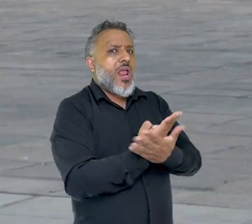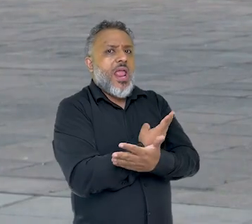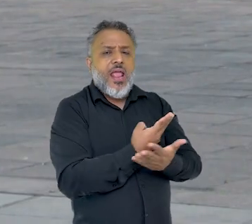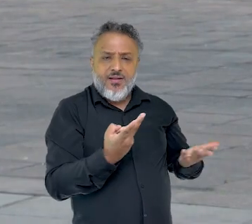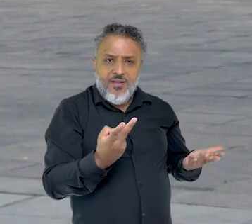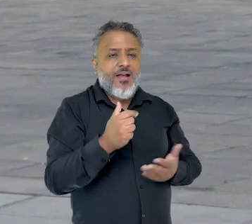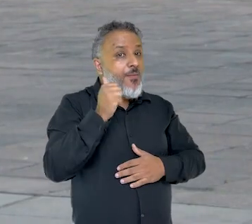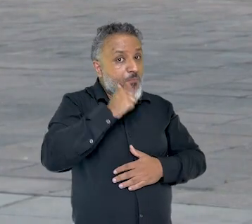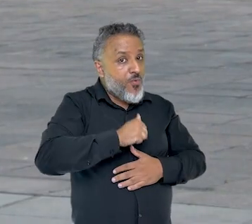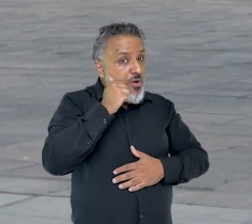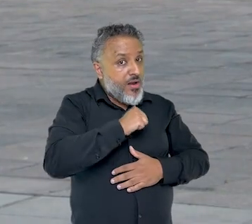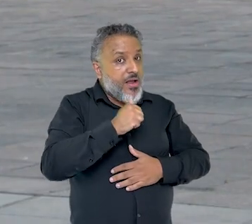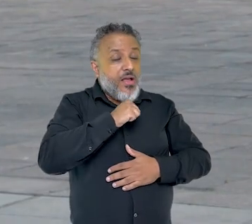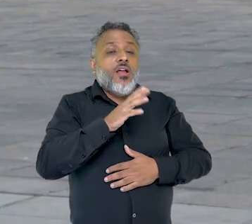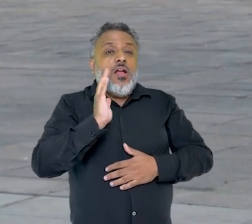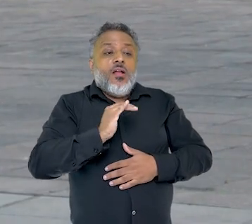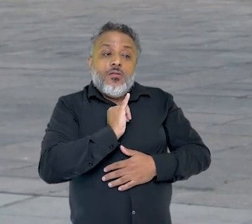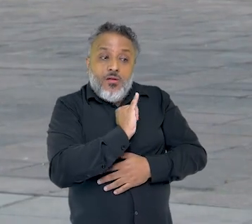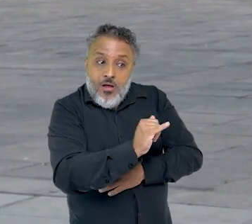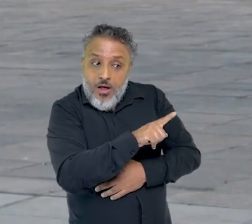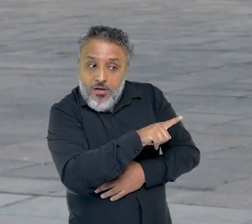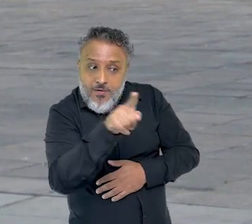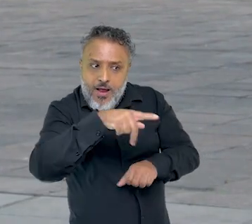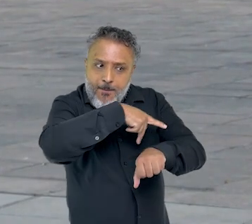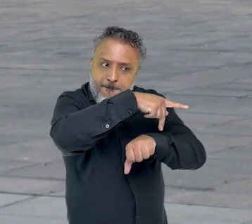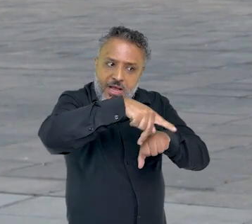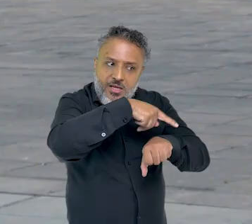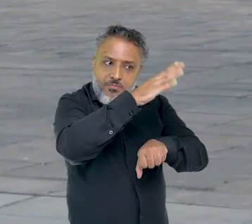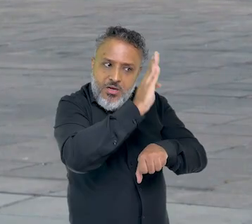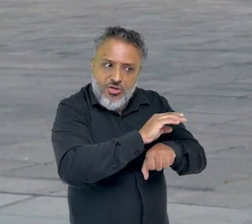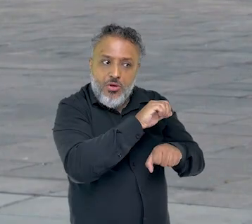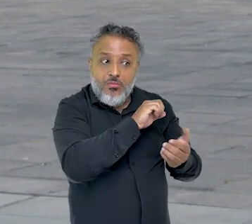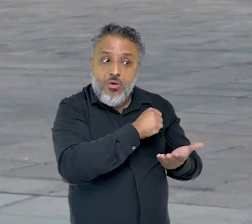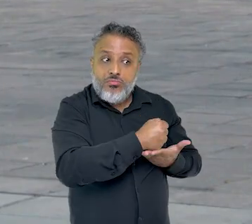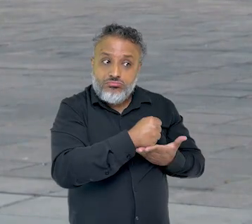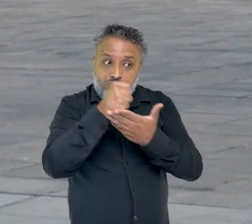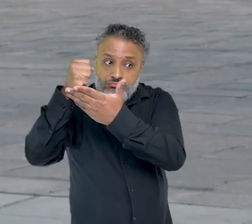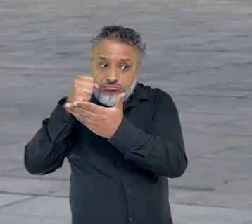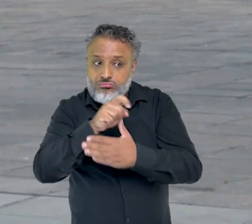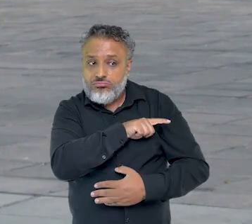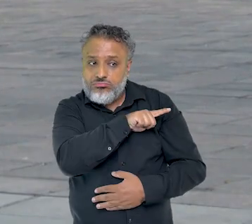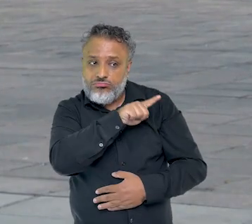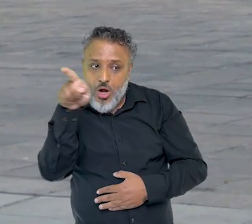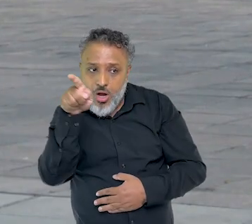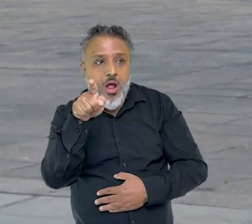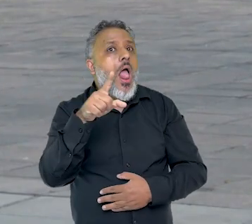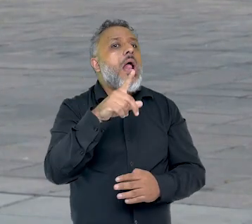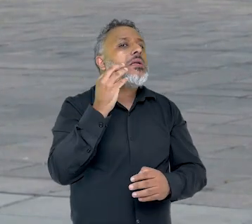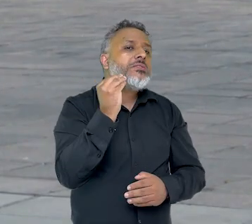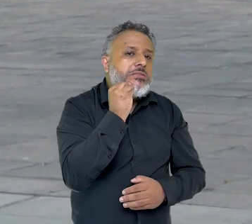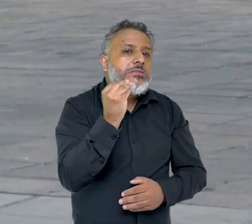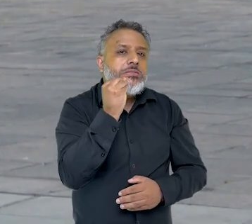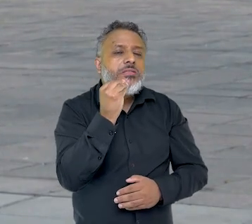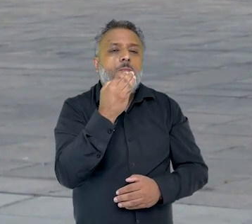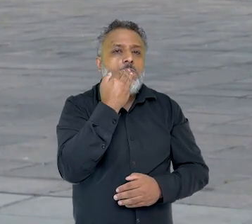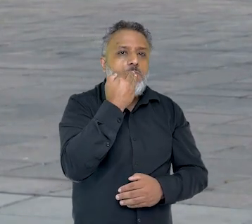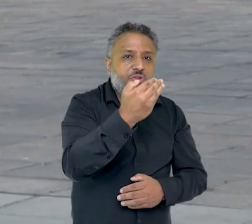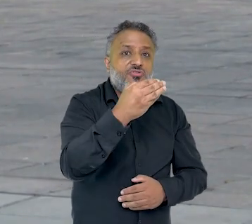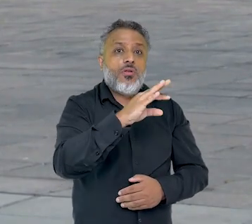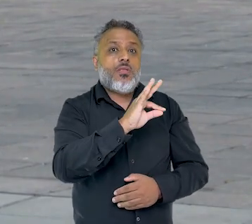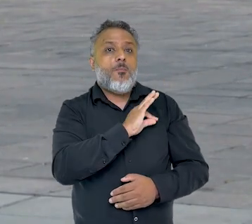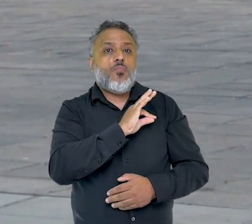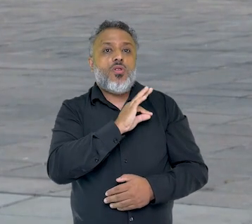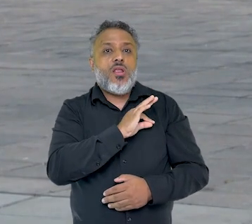mulher havia sido notificada a deixar o país sob risco de deportação, mesmo após tentar formalizar seu pedido na Polícia